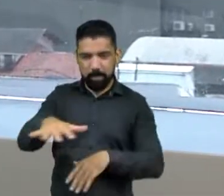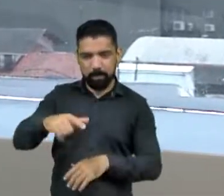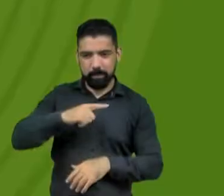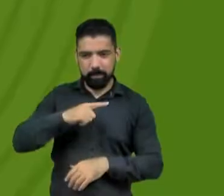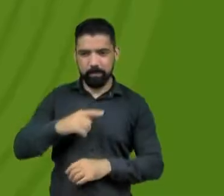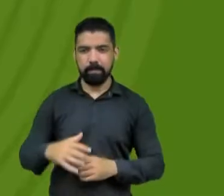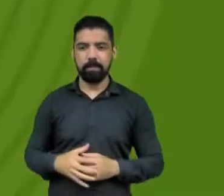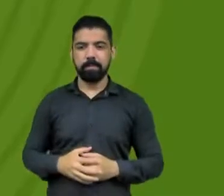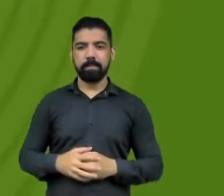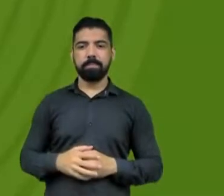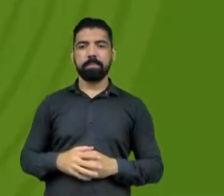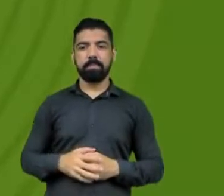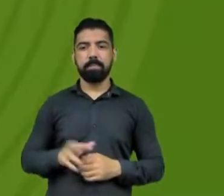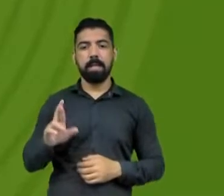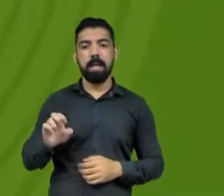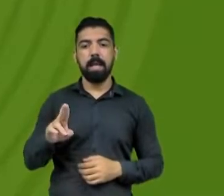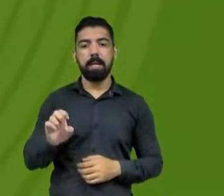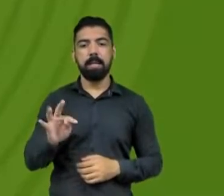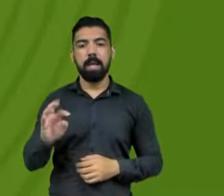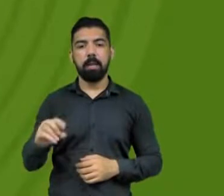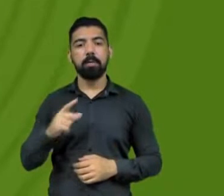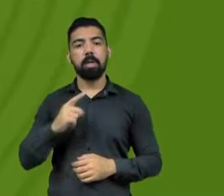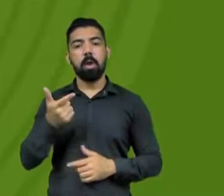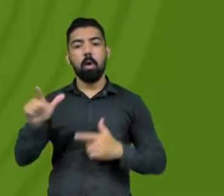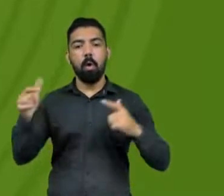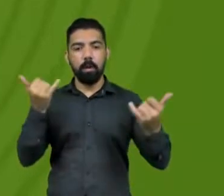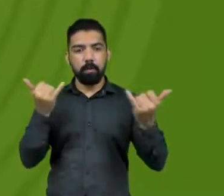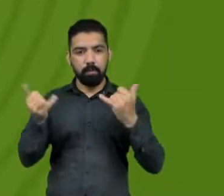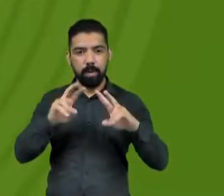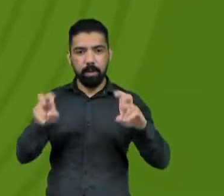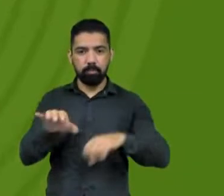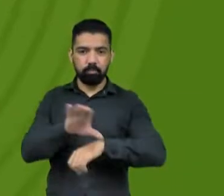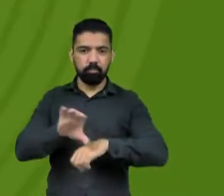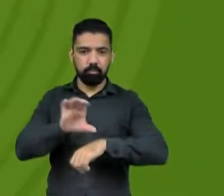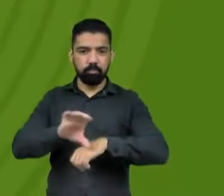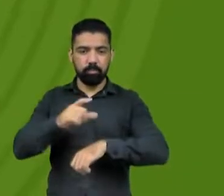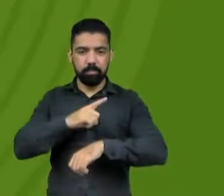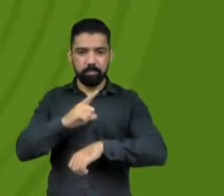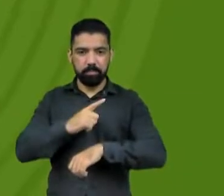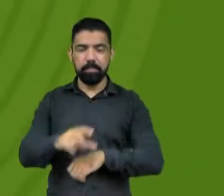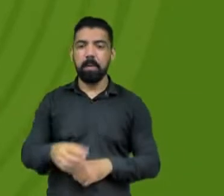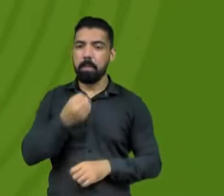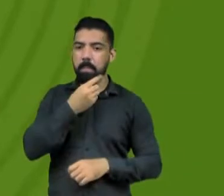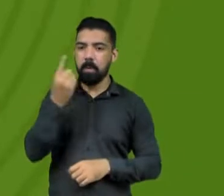Renato Abreu tem outras informações sobre os cursos ofertados. Bom dia, Renato.